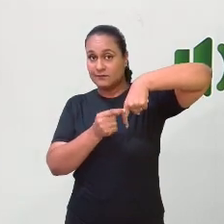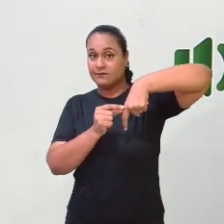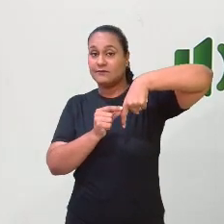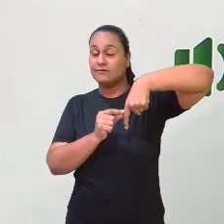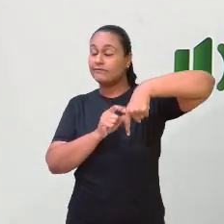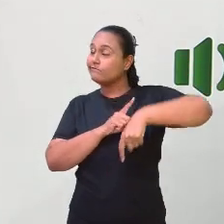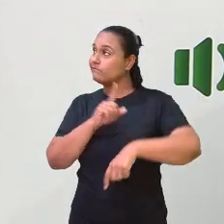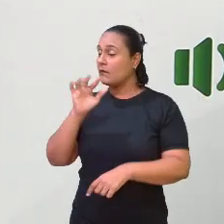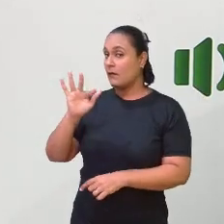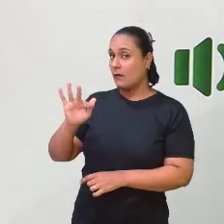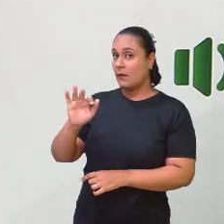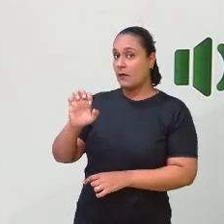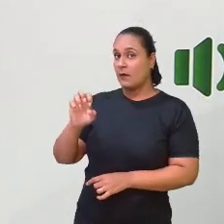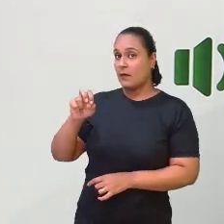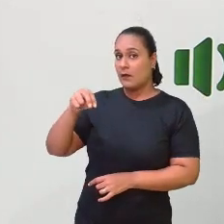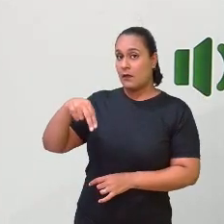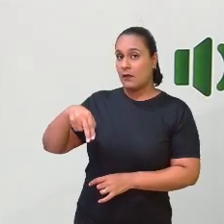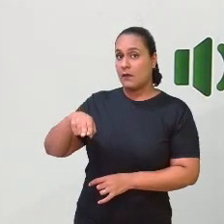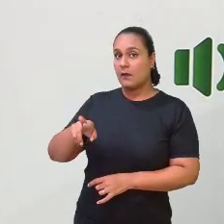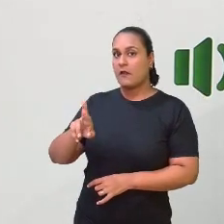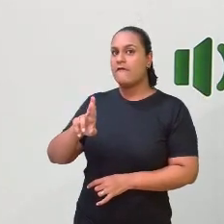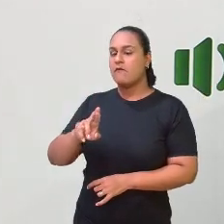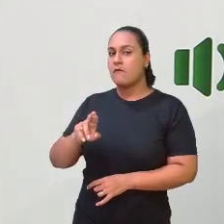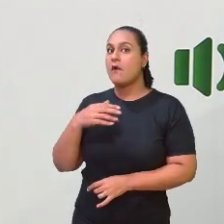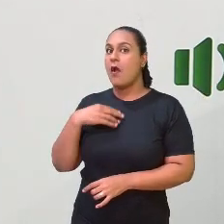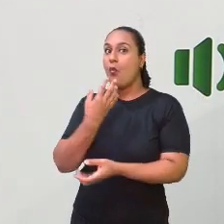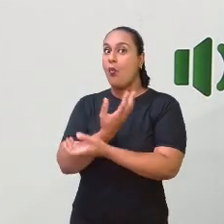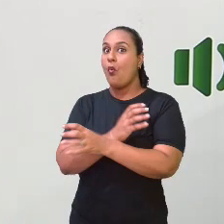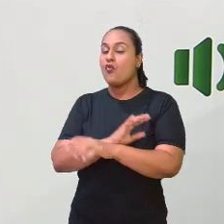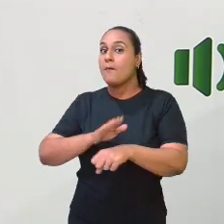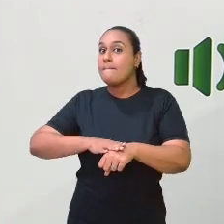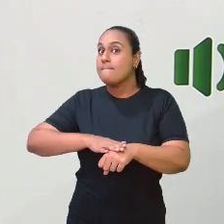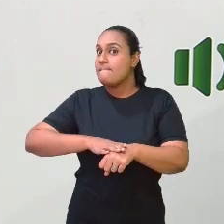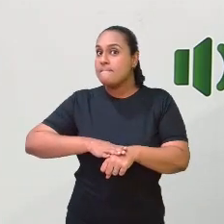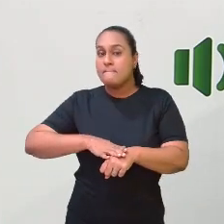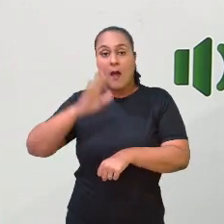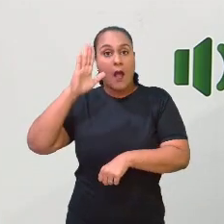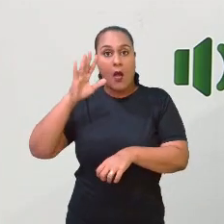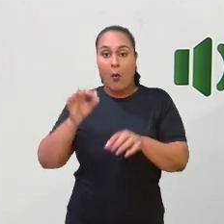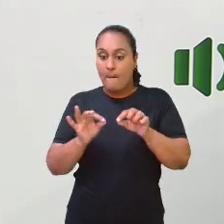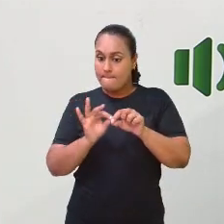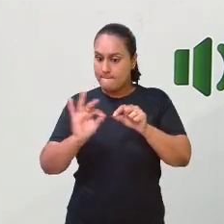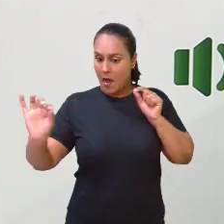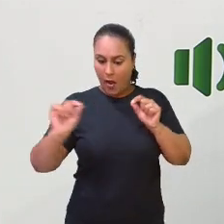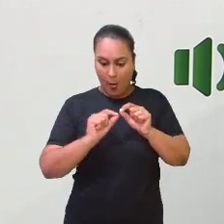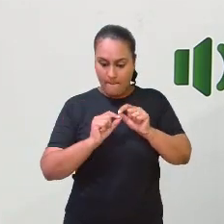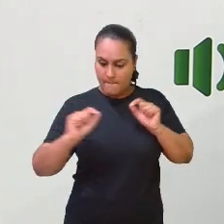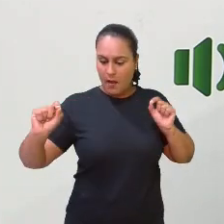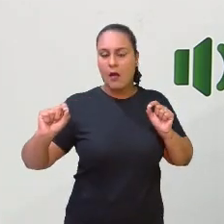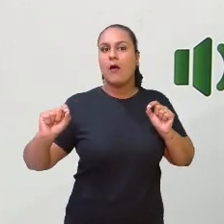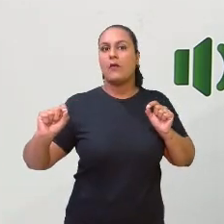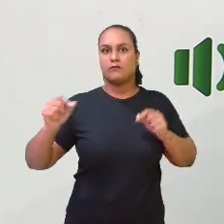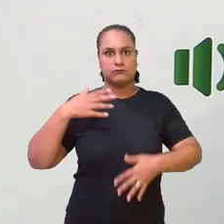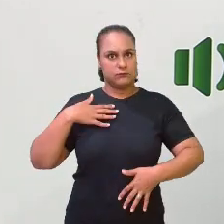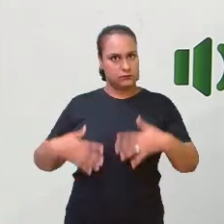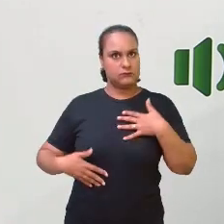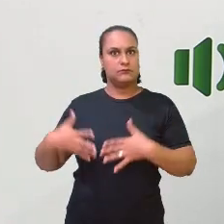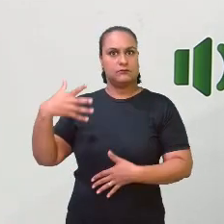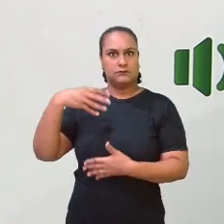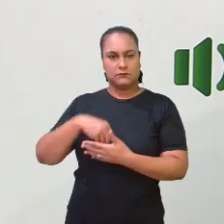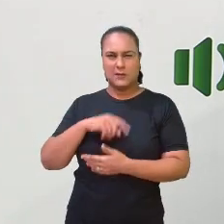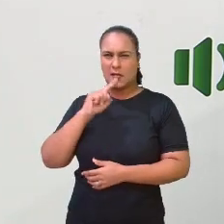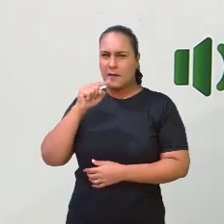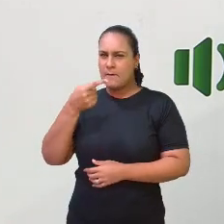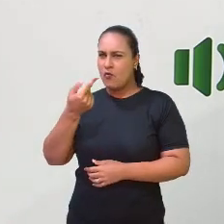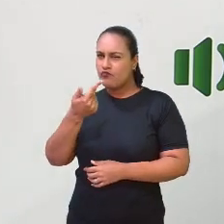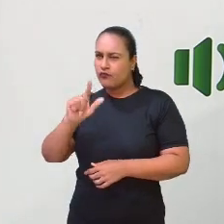O fêmur é o maior osso do corpo humano, tá? Já vou dando spoiler porque eu já vou dar outra